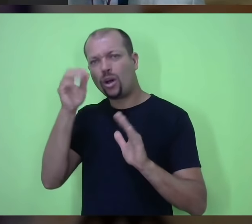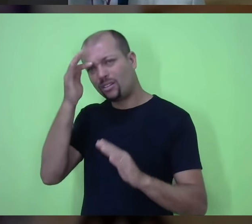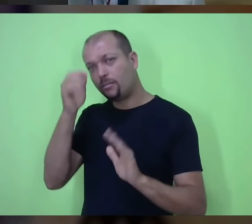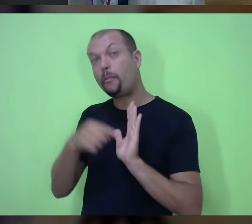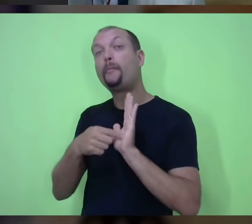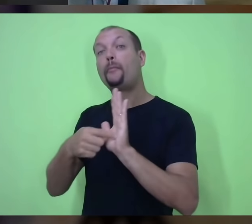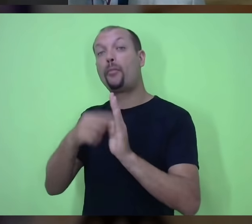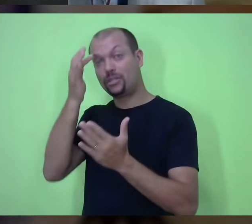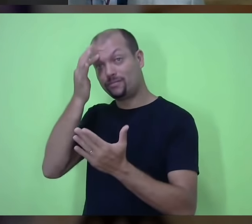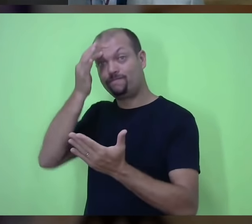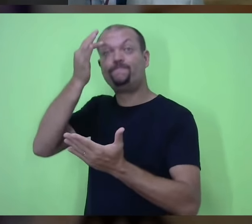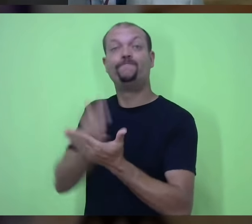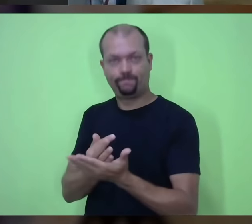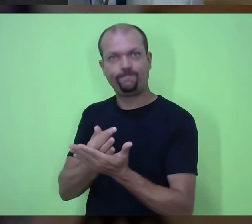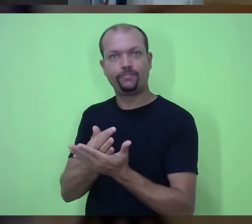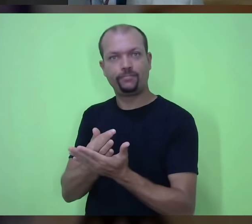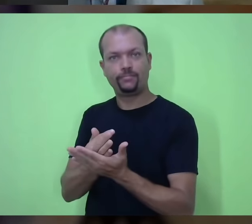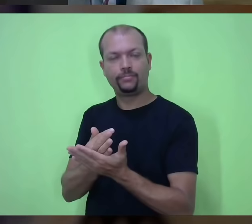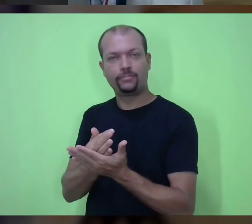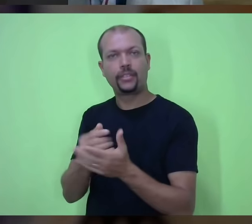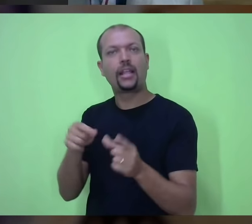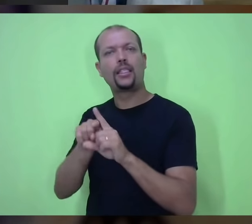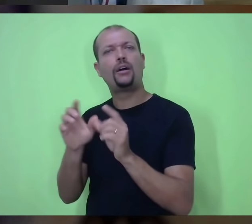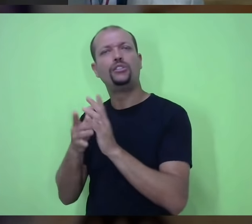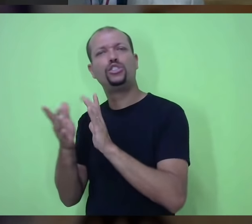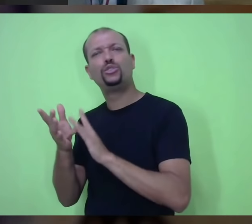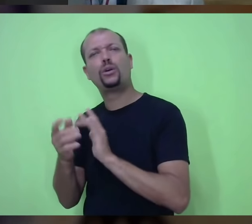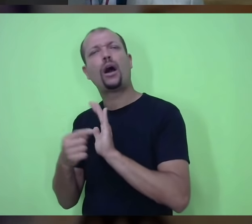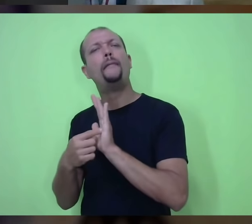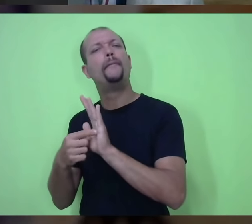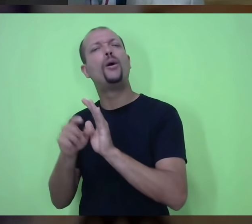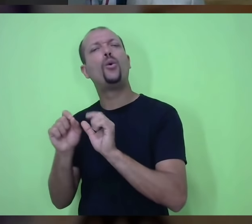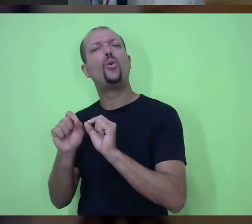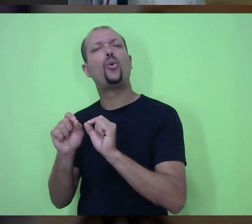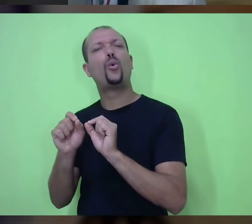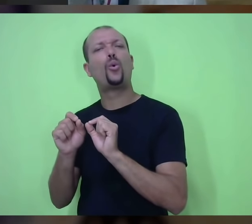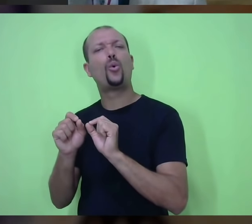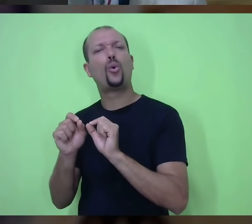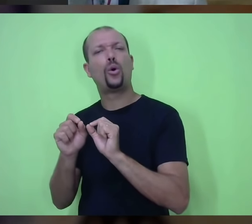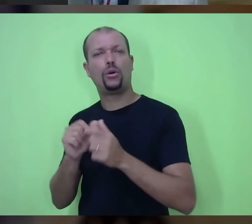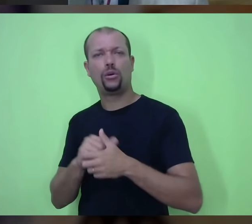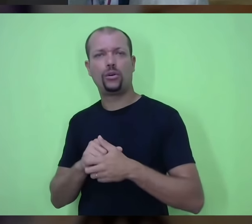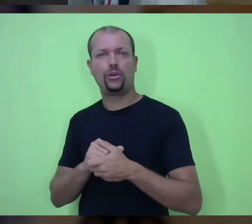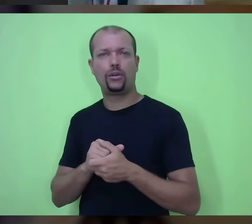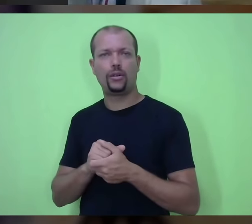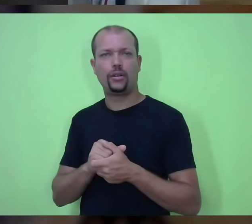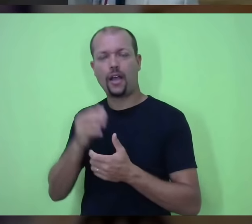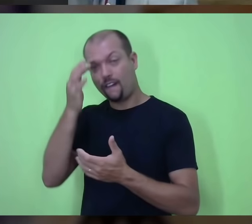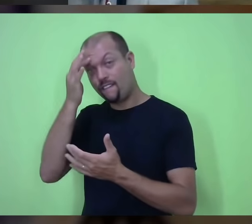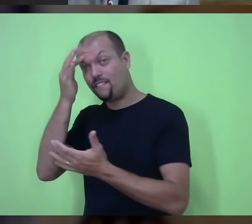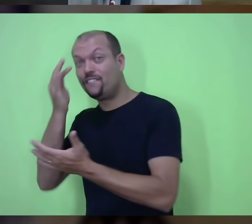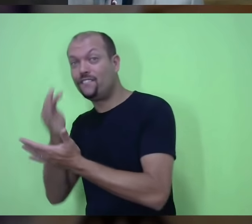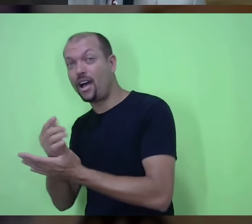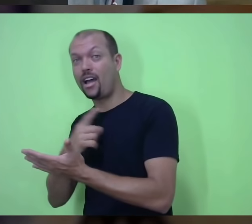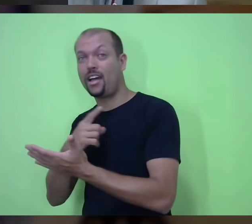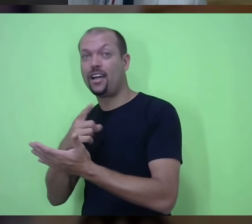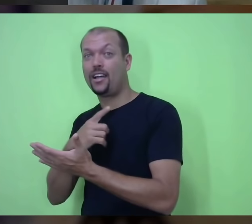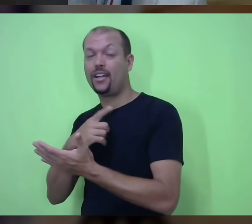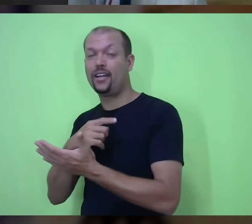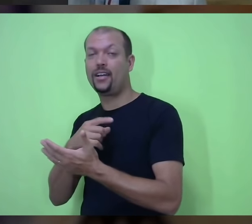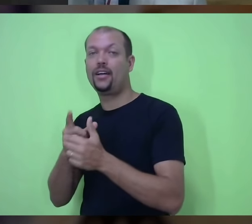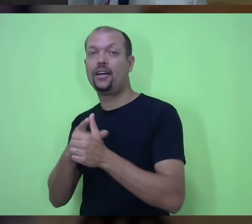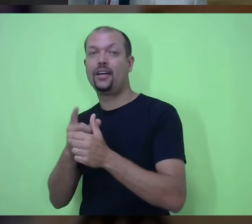Que demonstraram a sua fé. E Cristo é apresentado também em relação à fé. Só que ele é